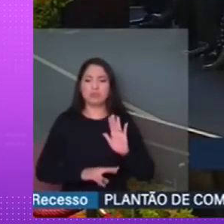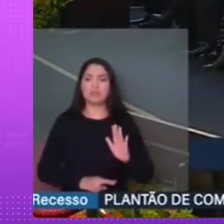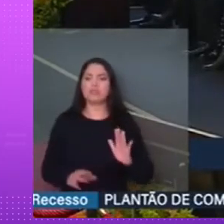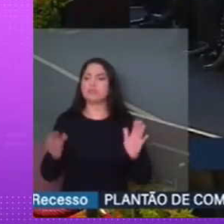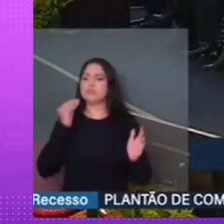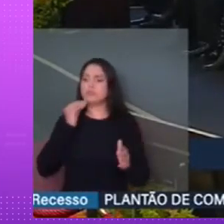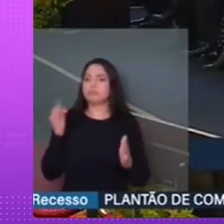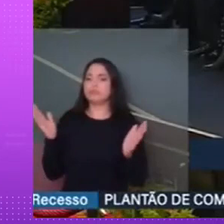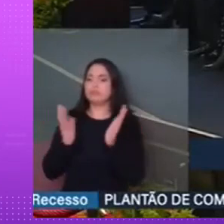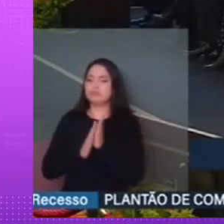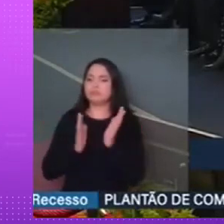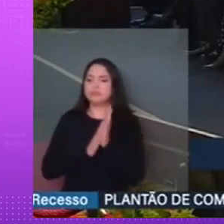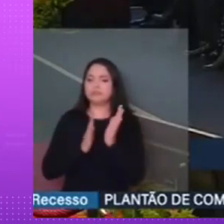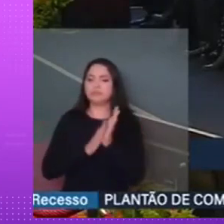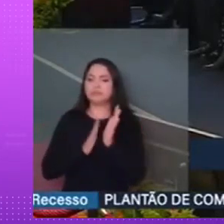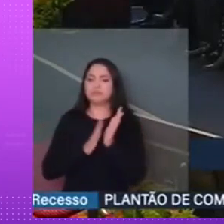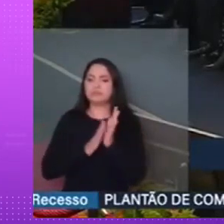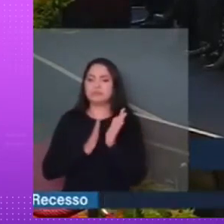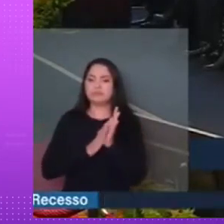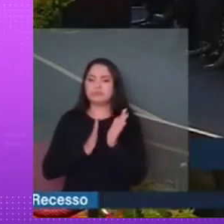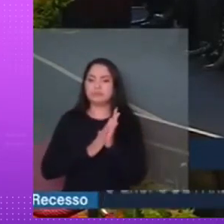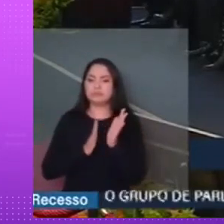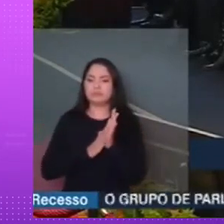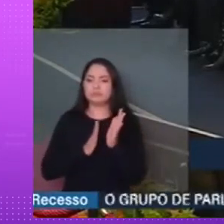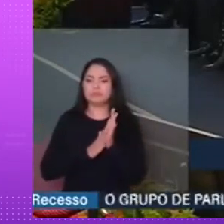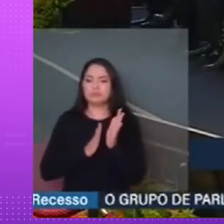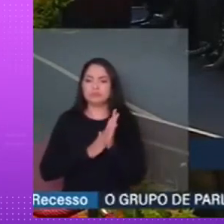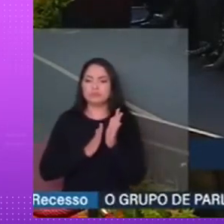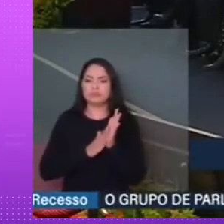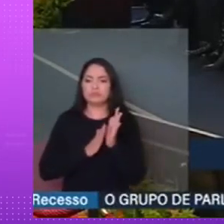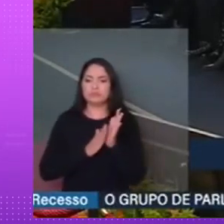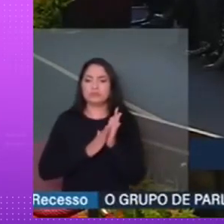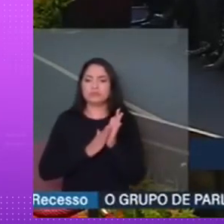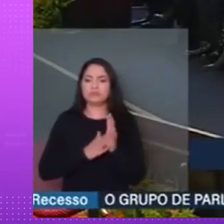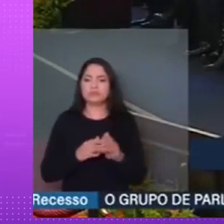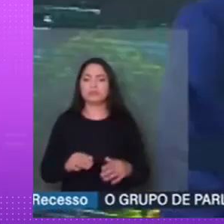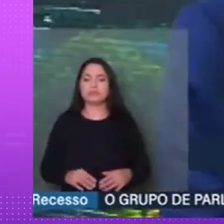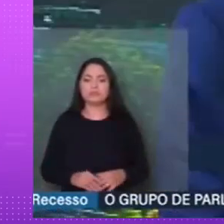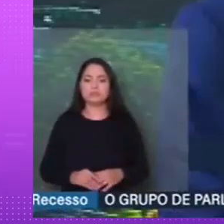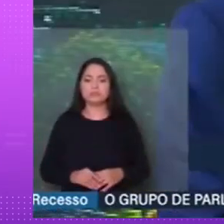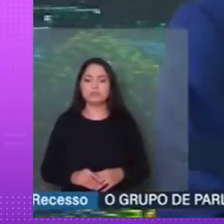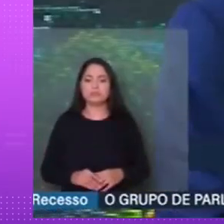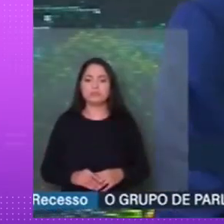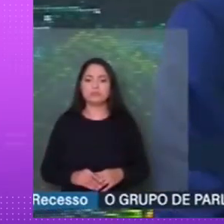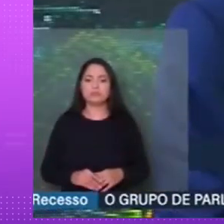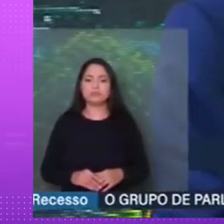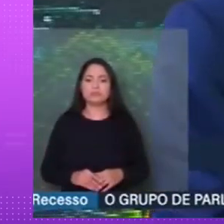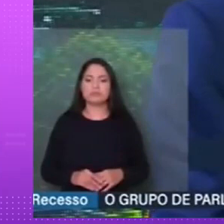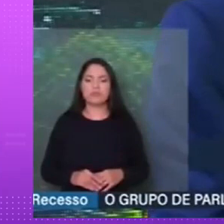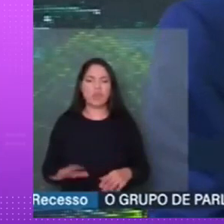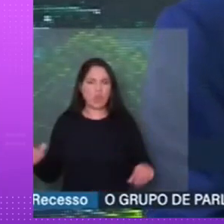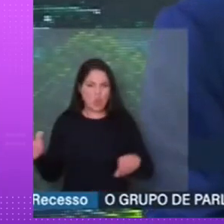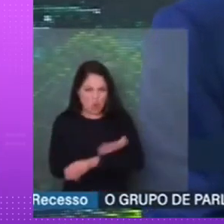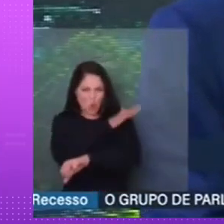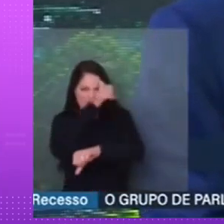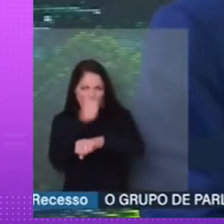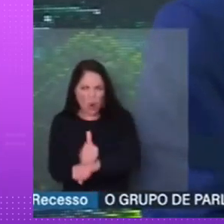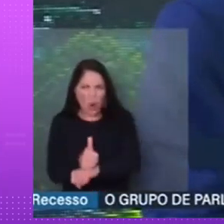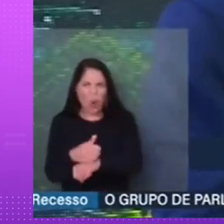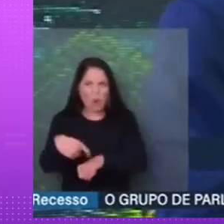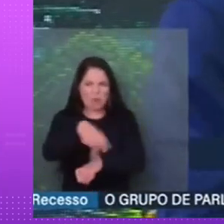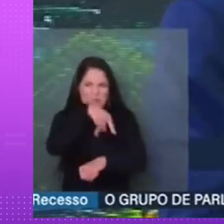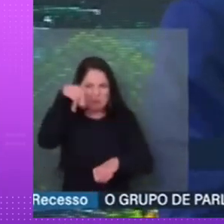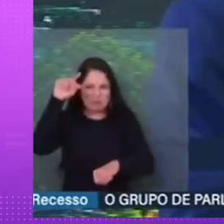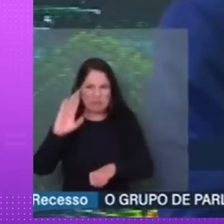o presidente Lula, também participou da mobilização. O mote da campanha é Democracia, a democracia nos une.